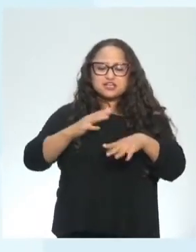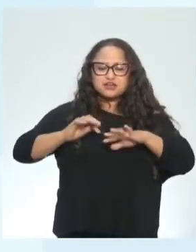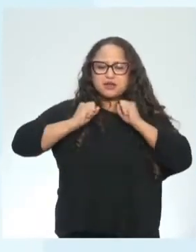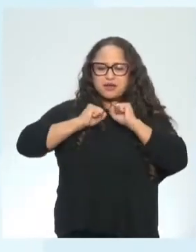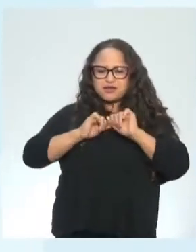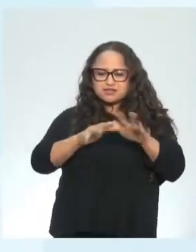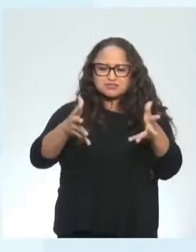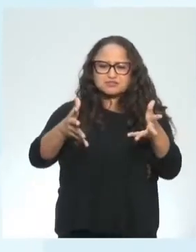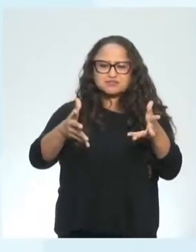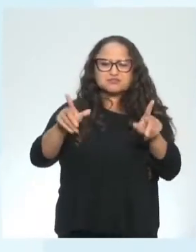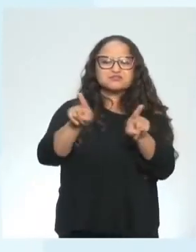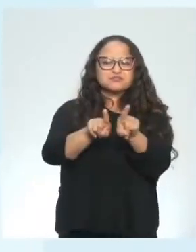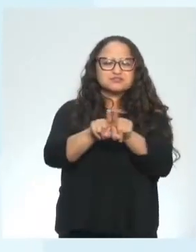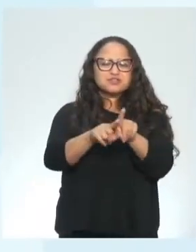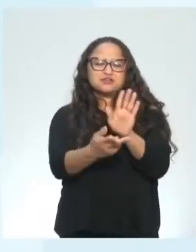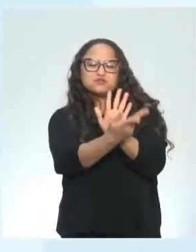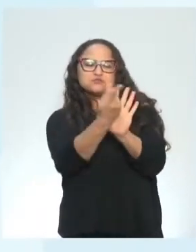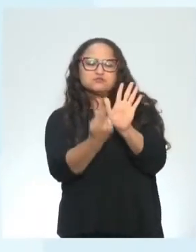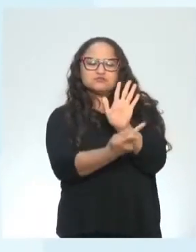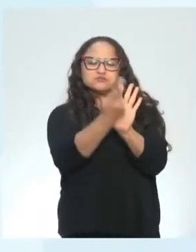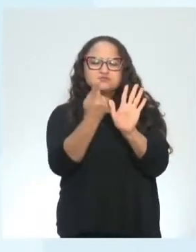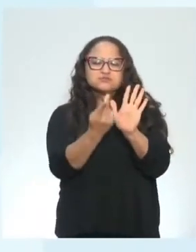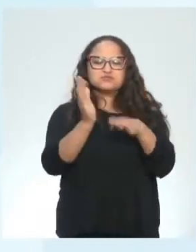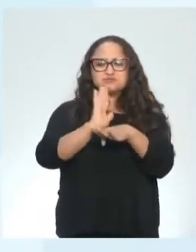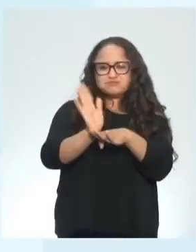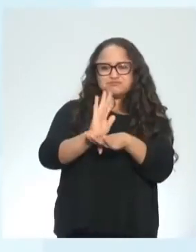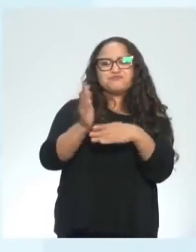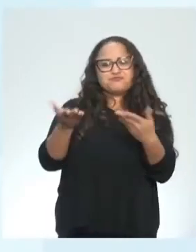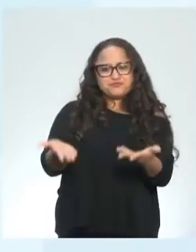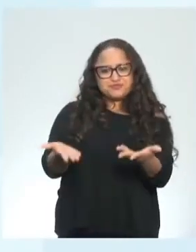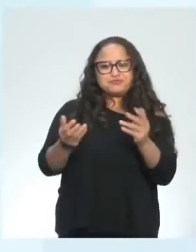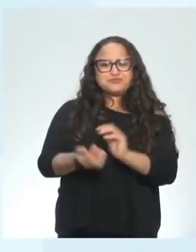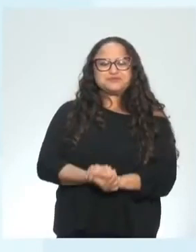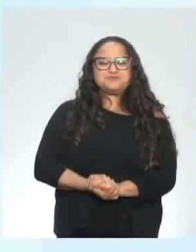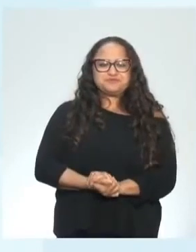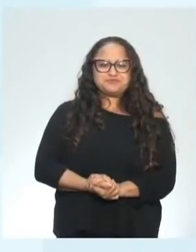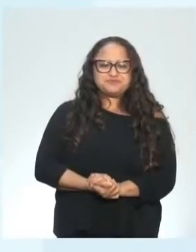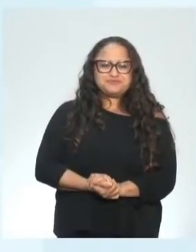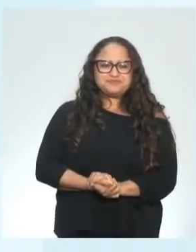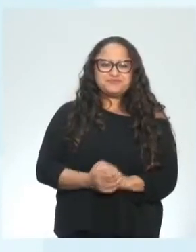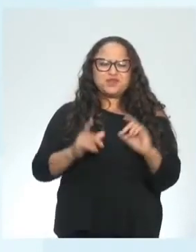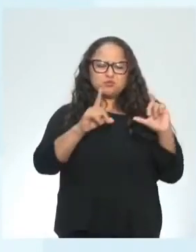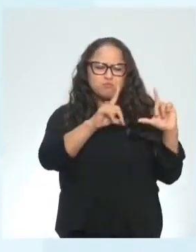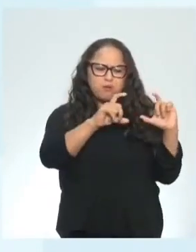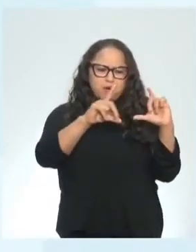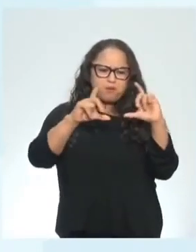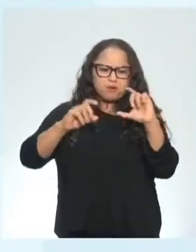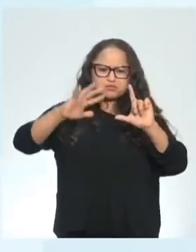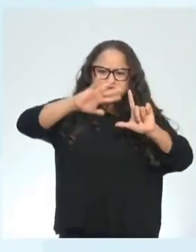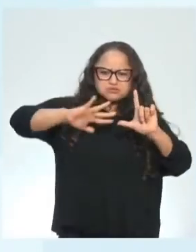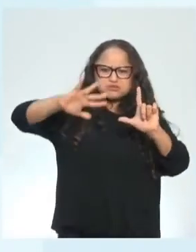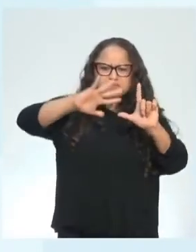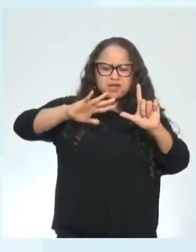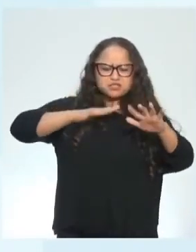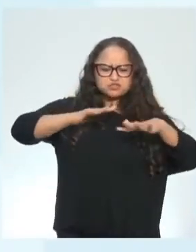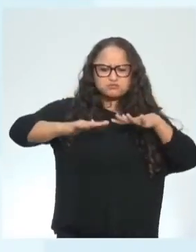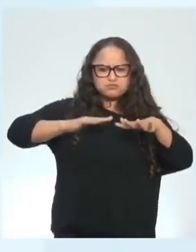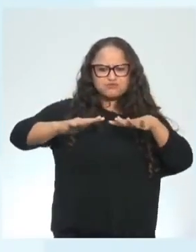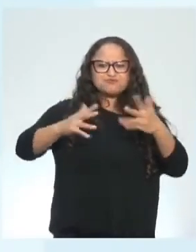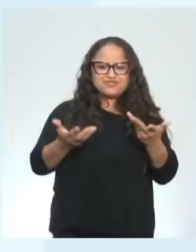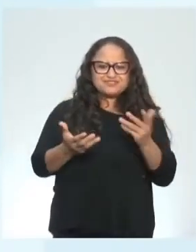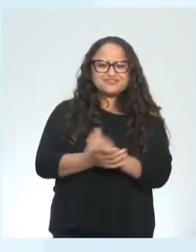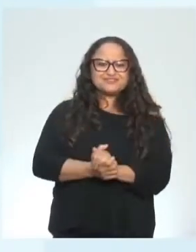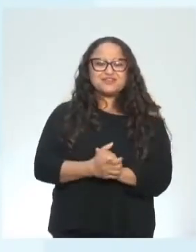aí de fazer os motion pictures que são os filmes né motion pictures são os pictures in motion né as imagens em movimento